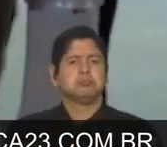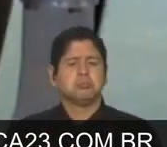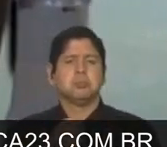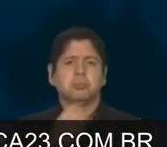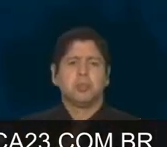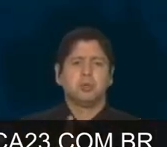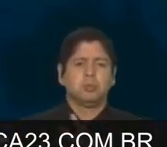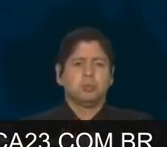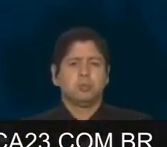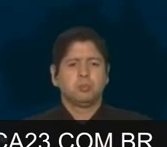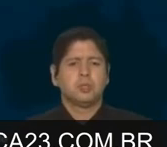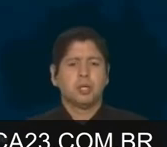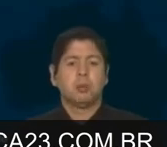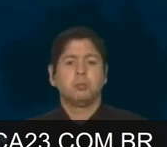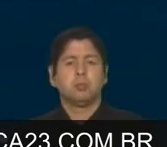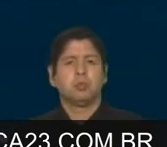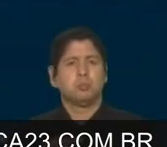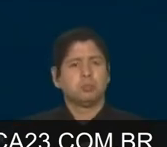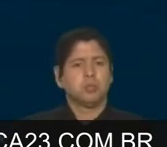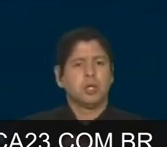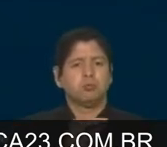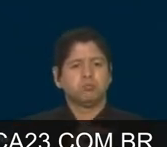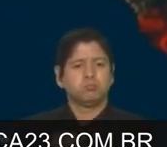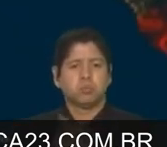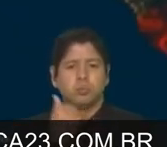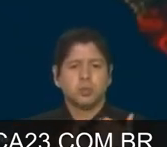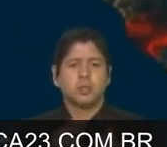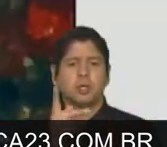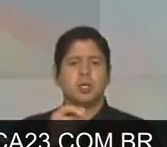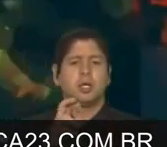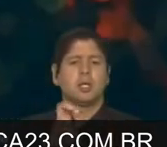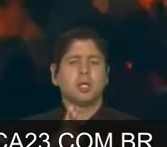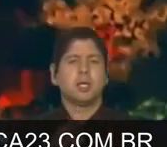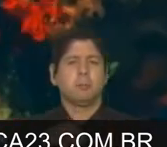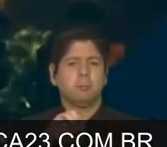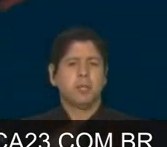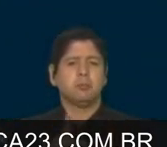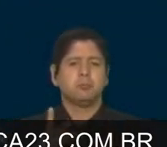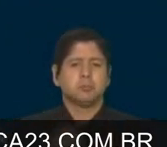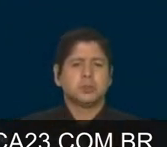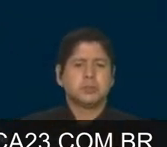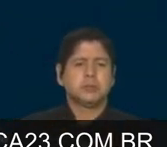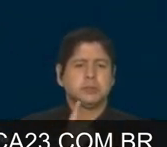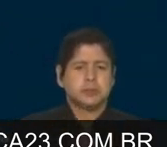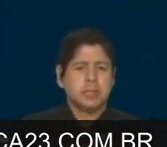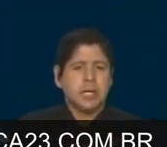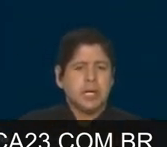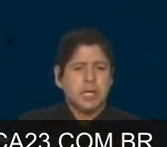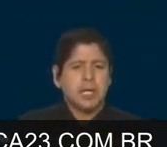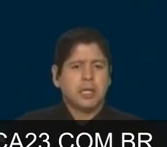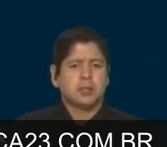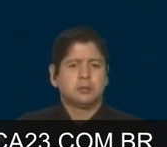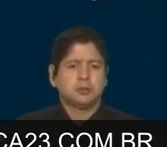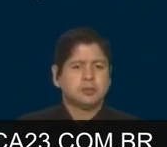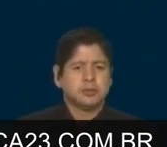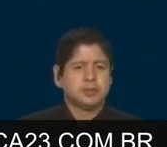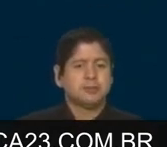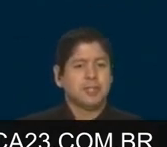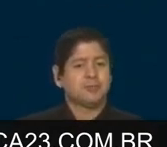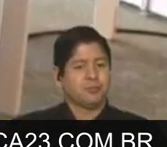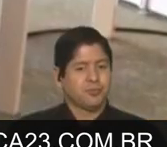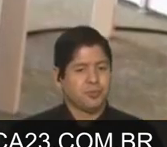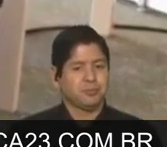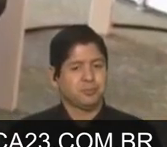global. No Programa Mundial de Alimentos, o Hunger Map reúne dados para identificar áreas que estão se encaminhando para a